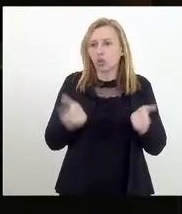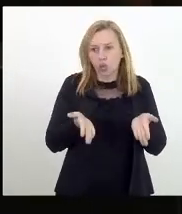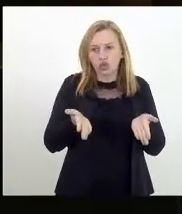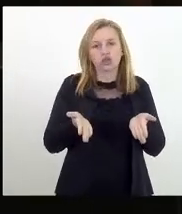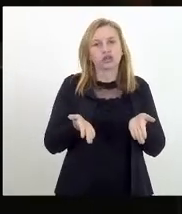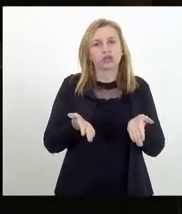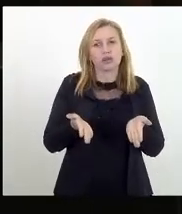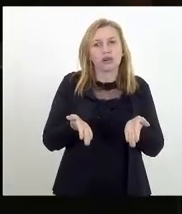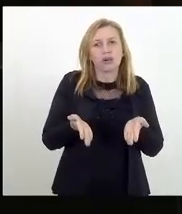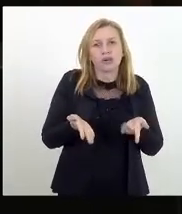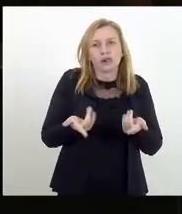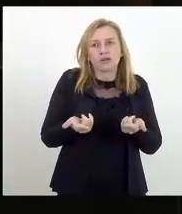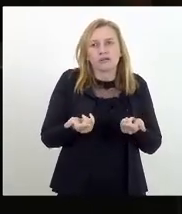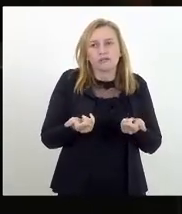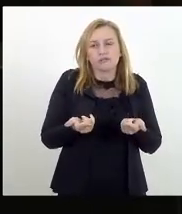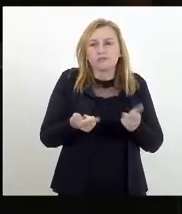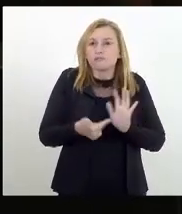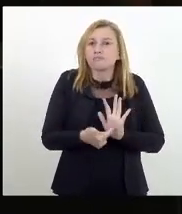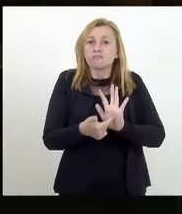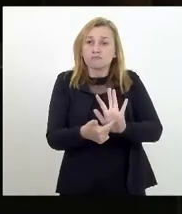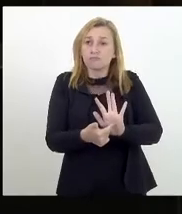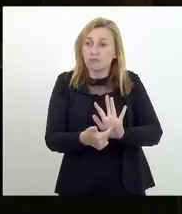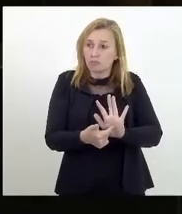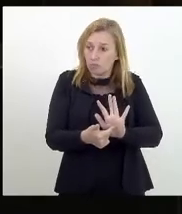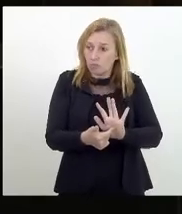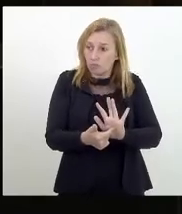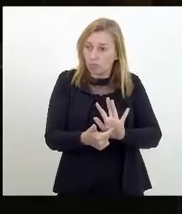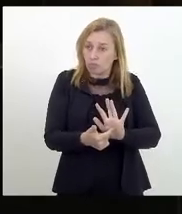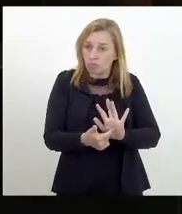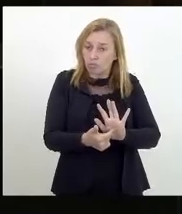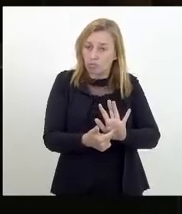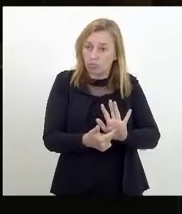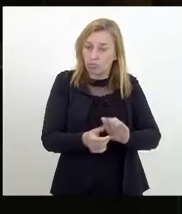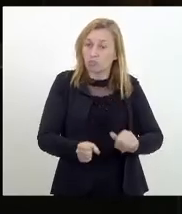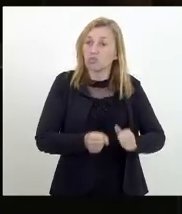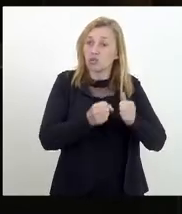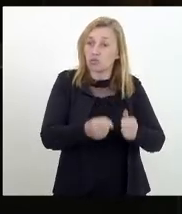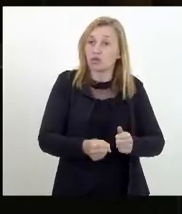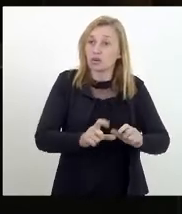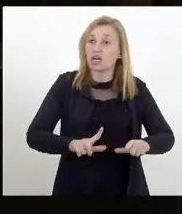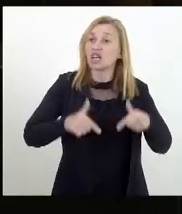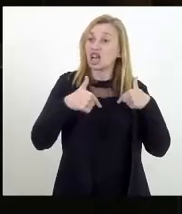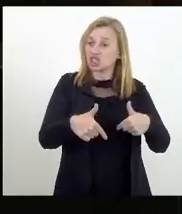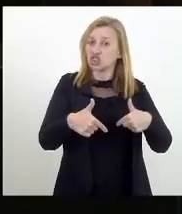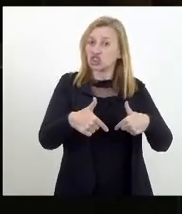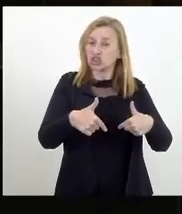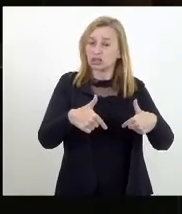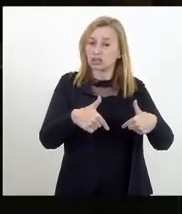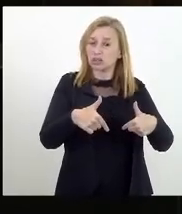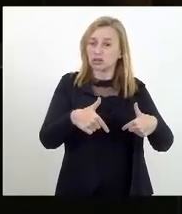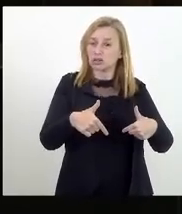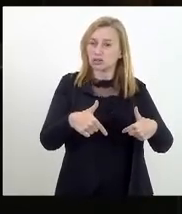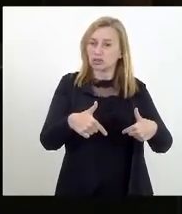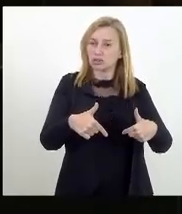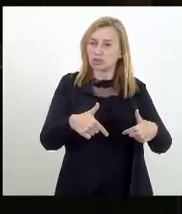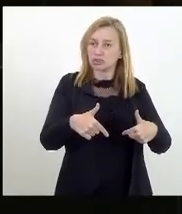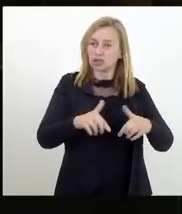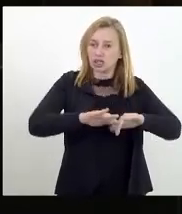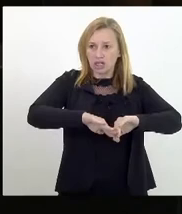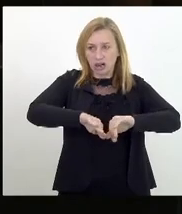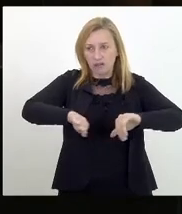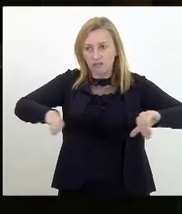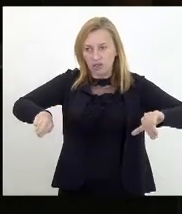onde ele se mostrou Firme em Tomar uma atitude enérgica e